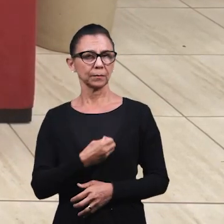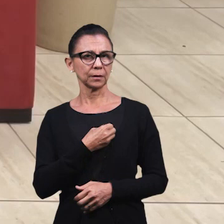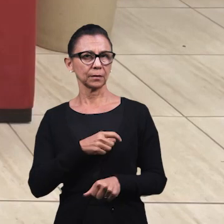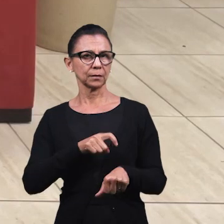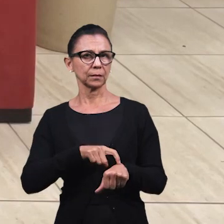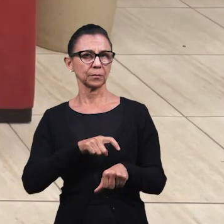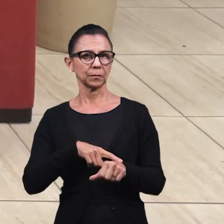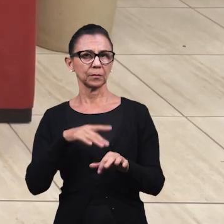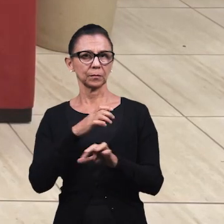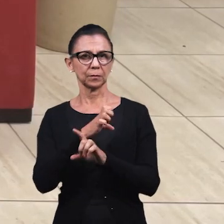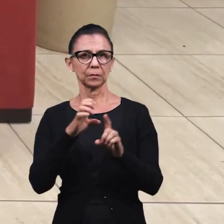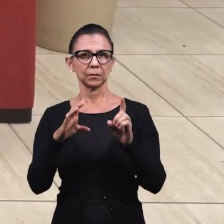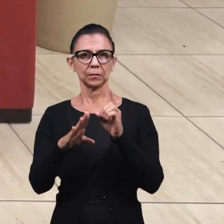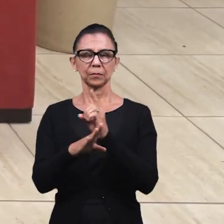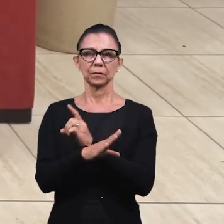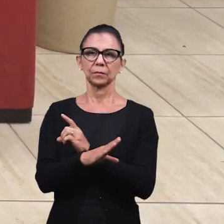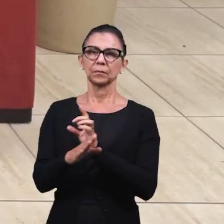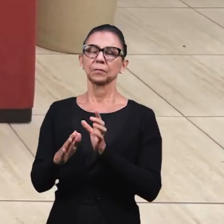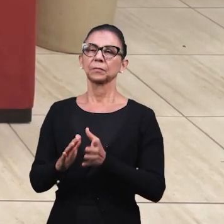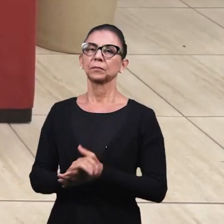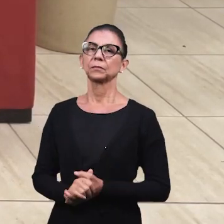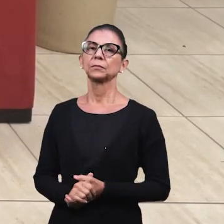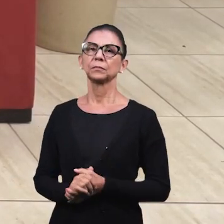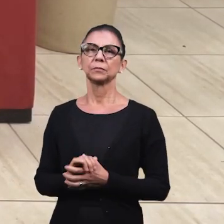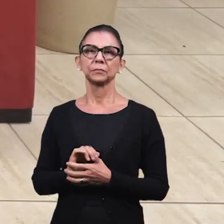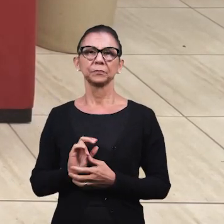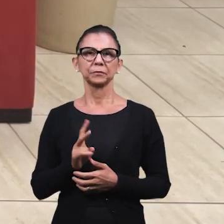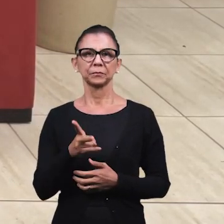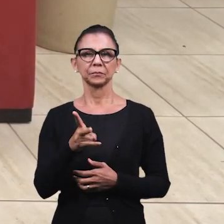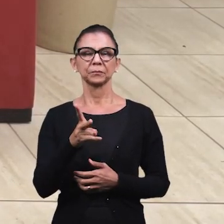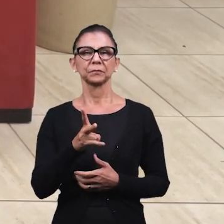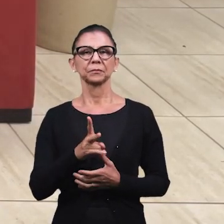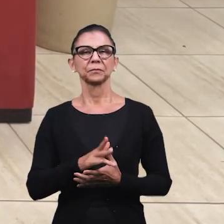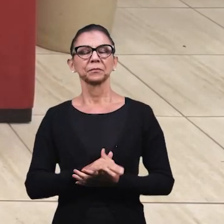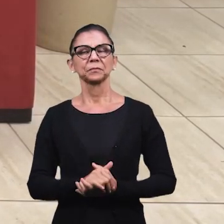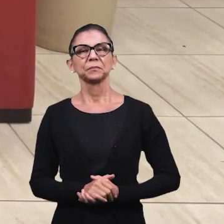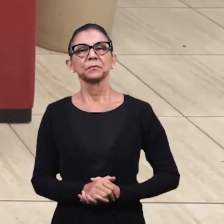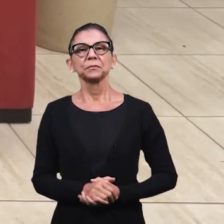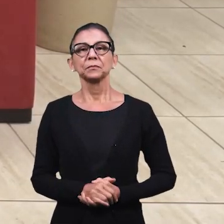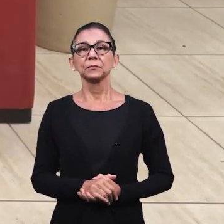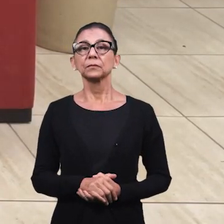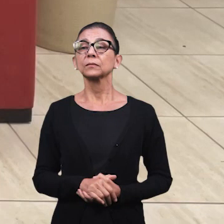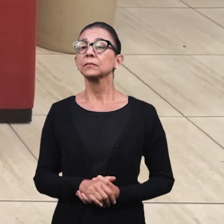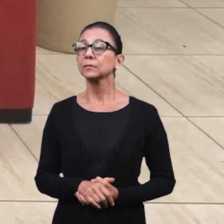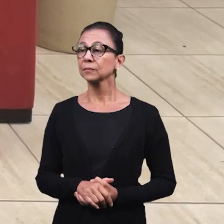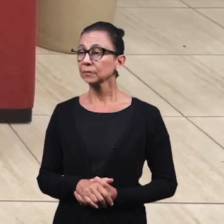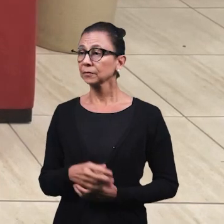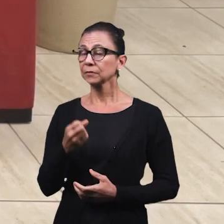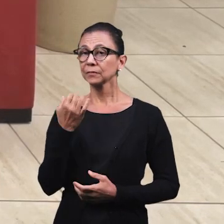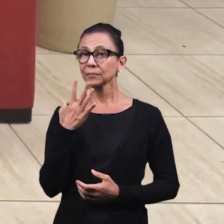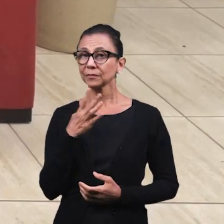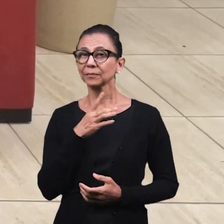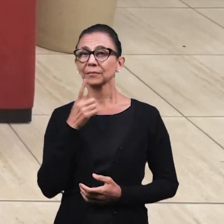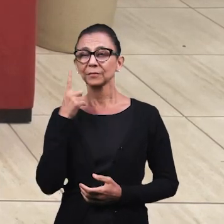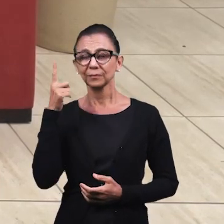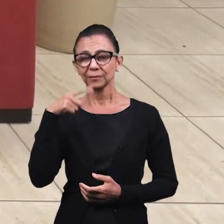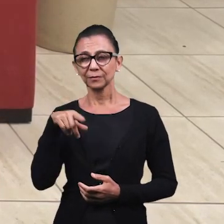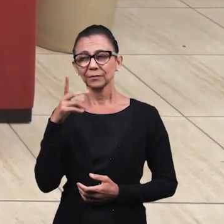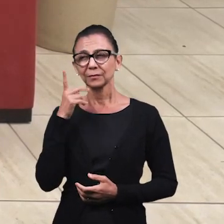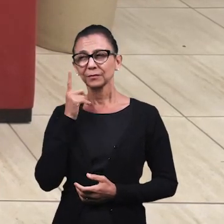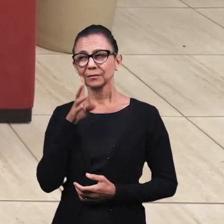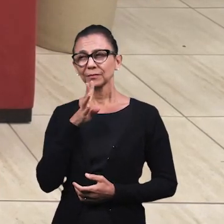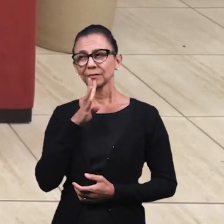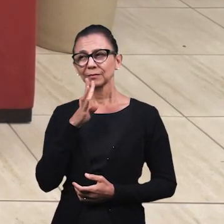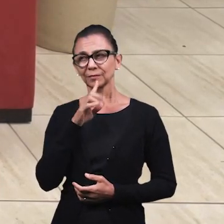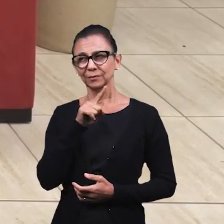poder participar desse momento da Escola Bíblica Dominical, da continuação da EBD. E é muito bom porque são rostos conhecidos aqui